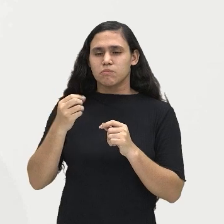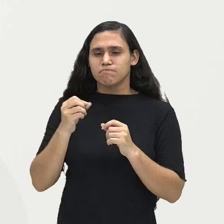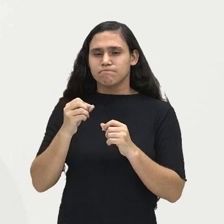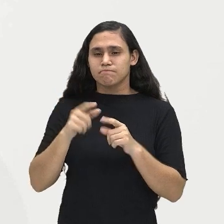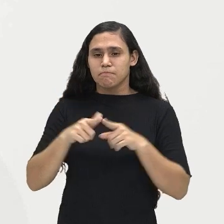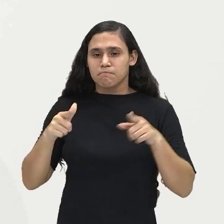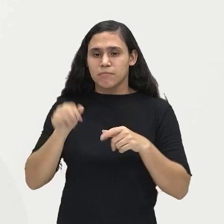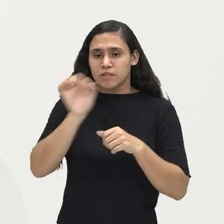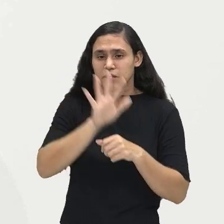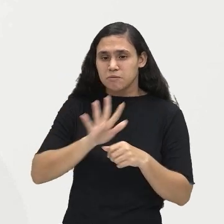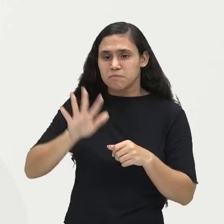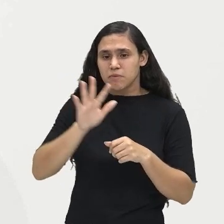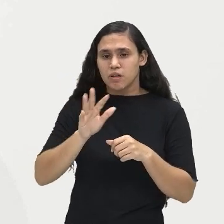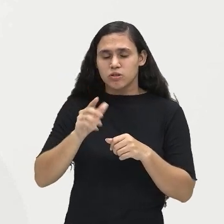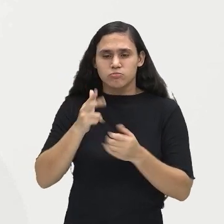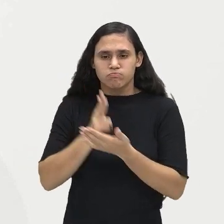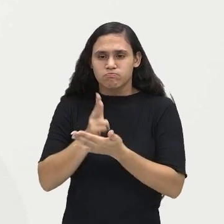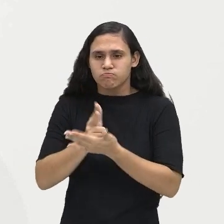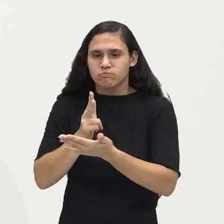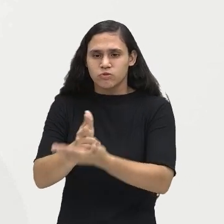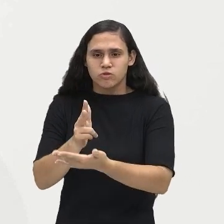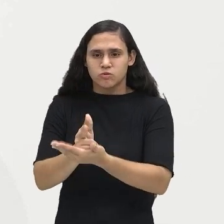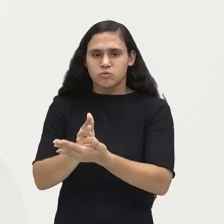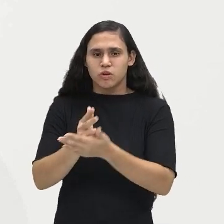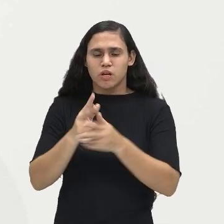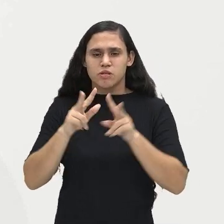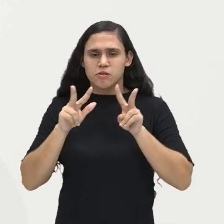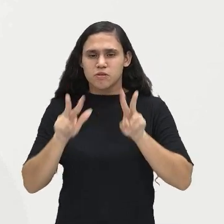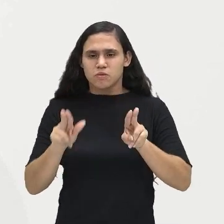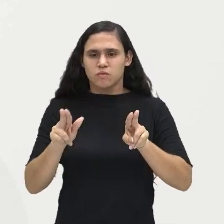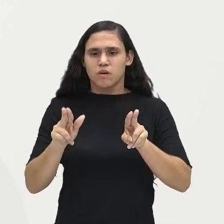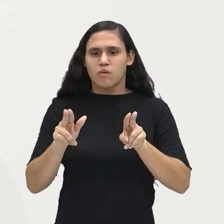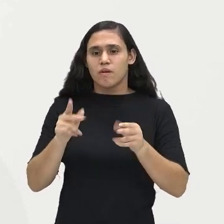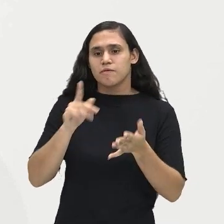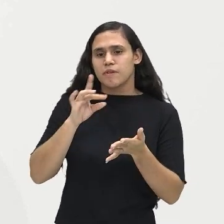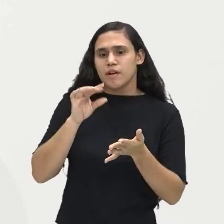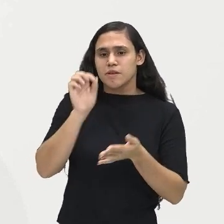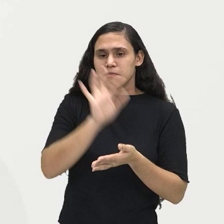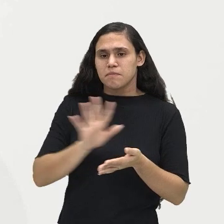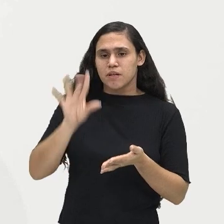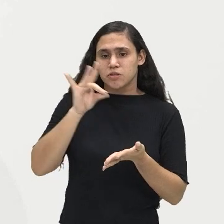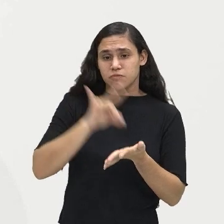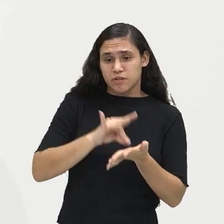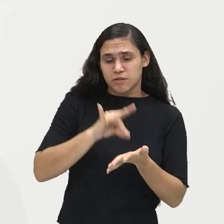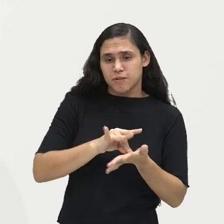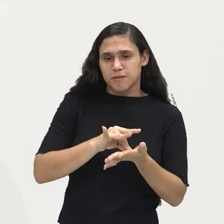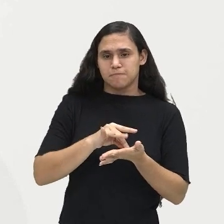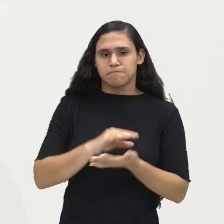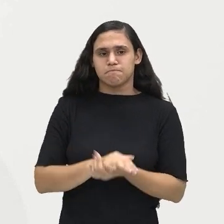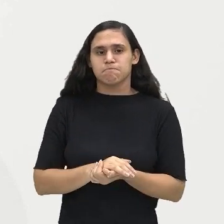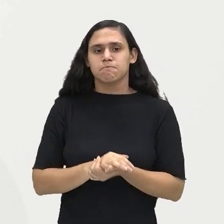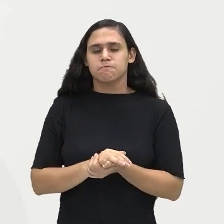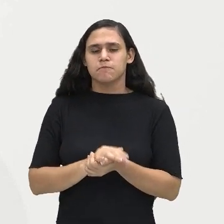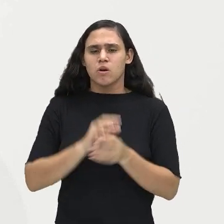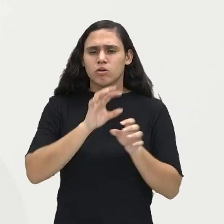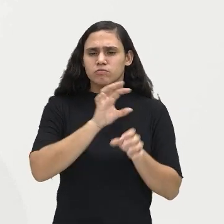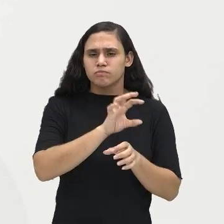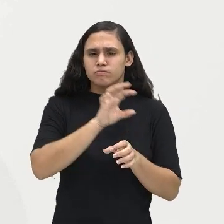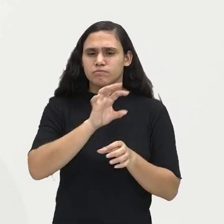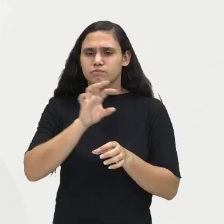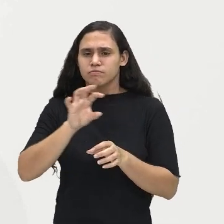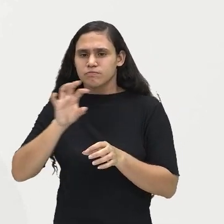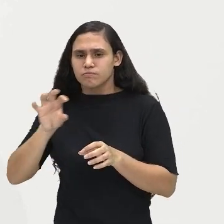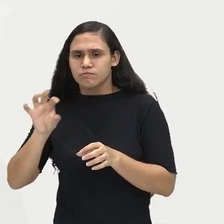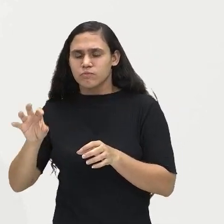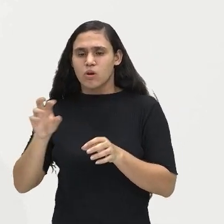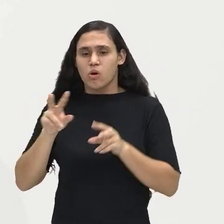mesma posição da figura original. A figura continua sendo a mesma. A única coisa que está acontecendo é que os pontos, né, dessa